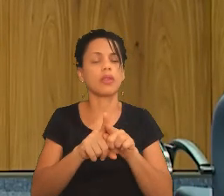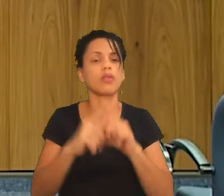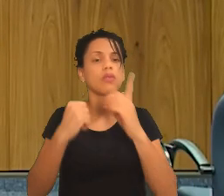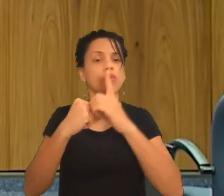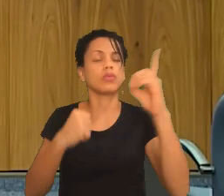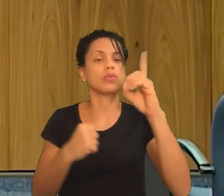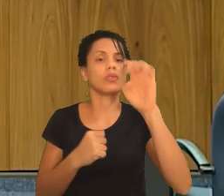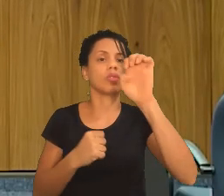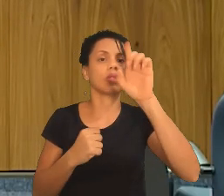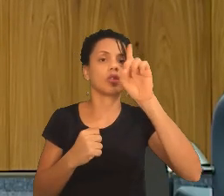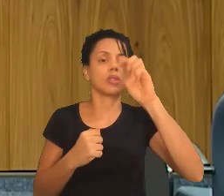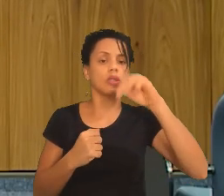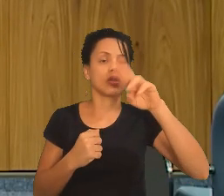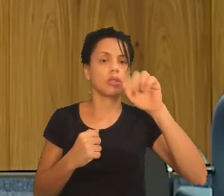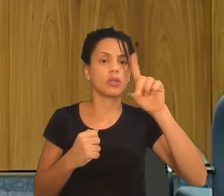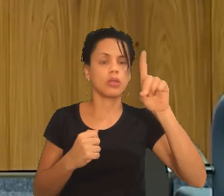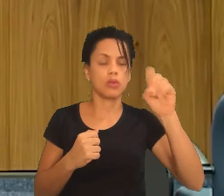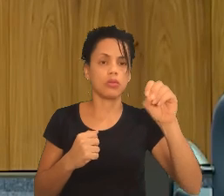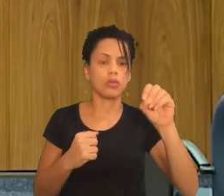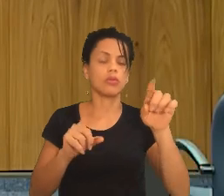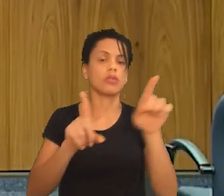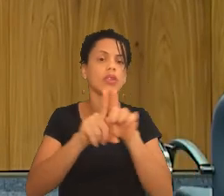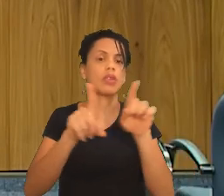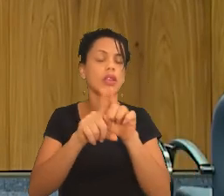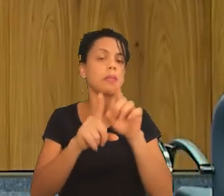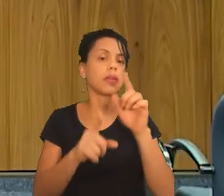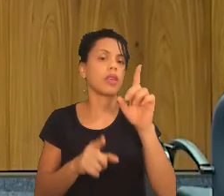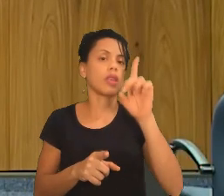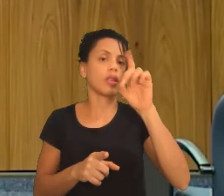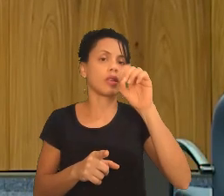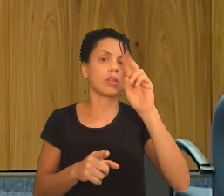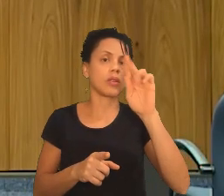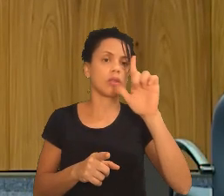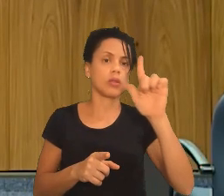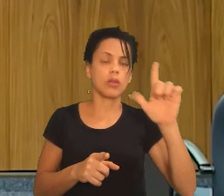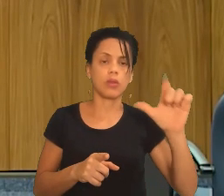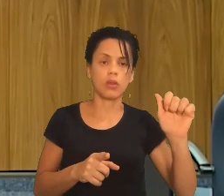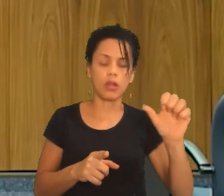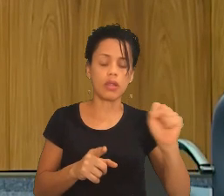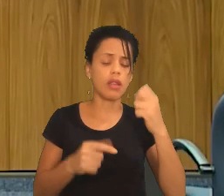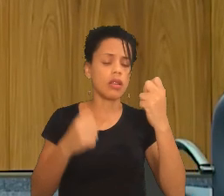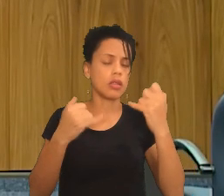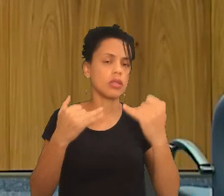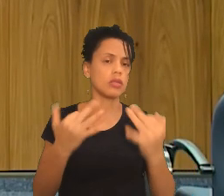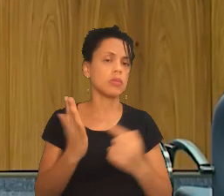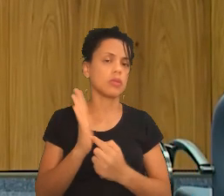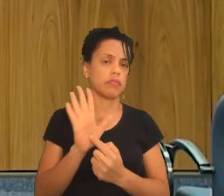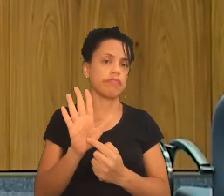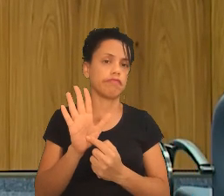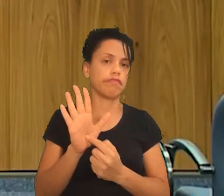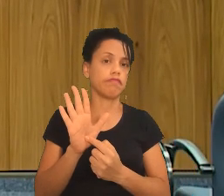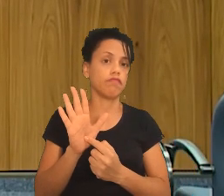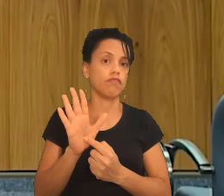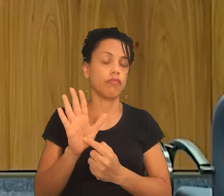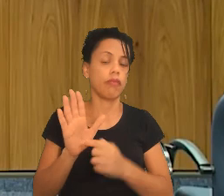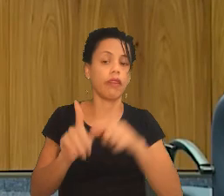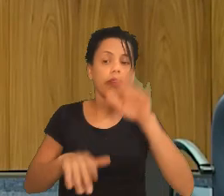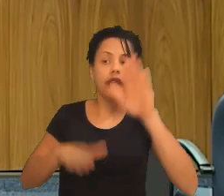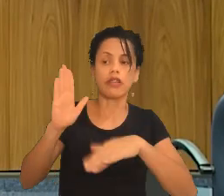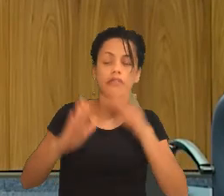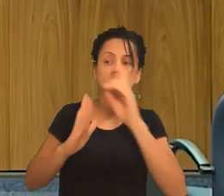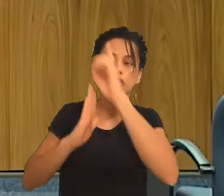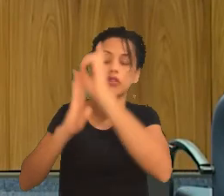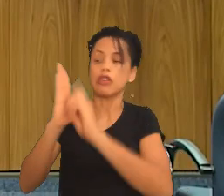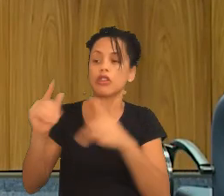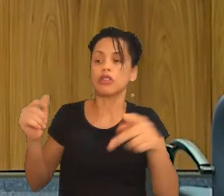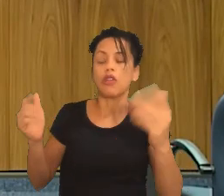é algo que o Douglas talvez mencione, porque, a princípio, a anistia é só para indivíduos e não para uma